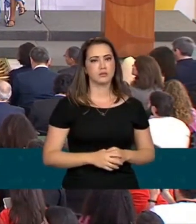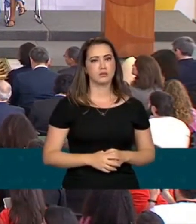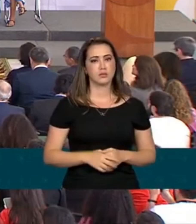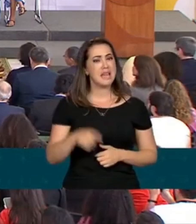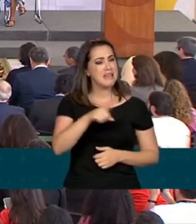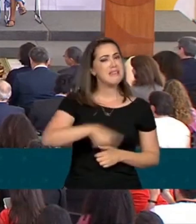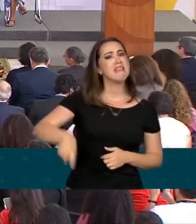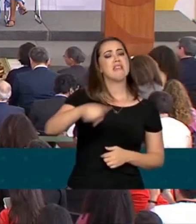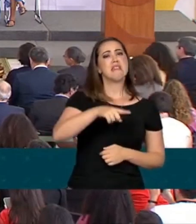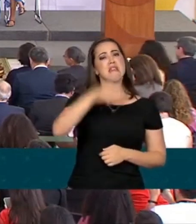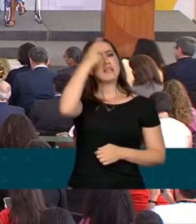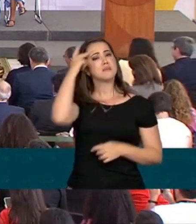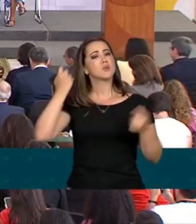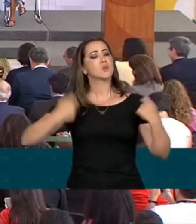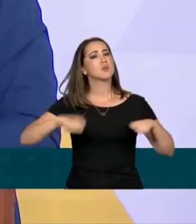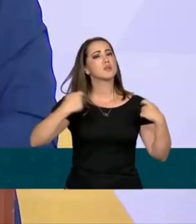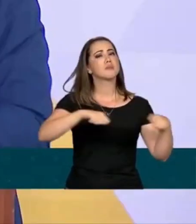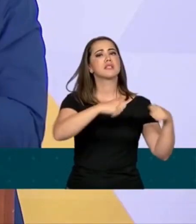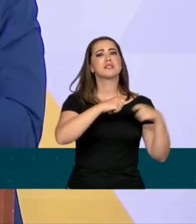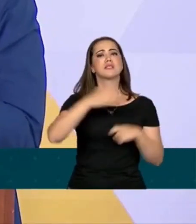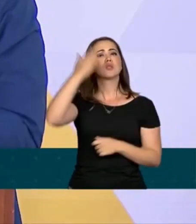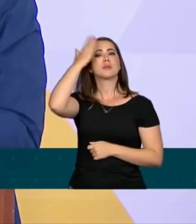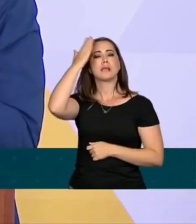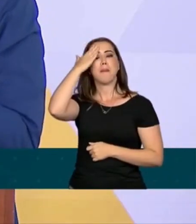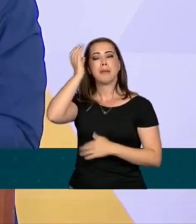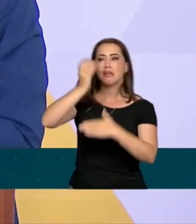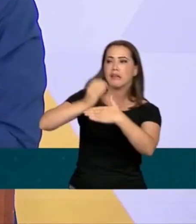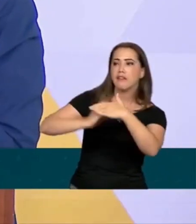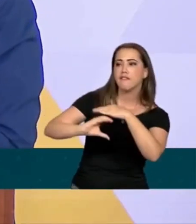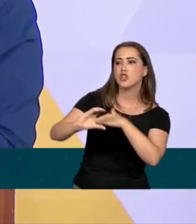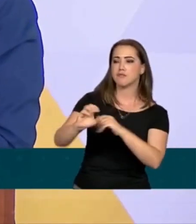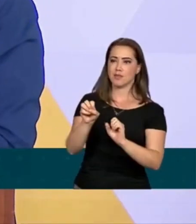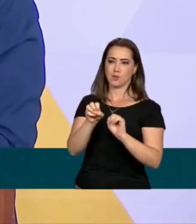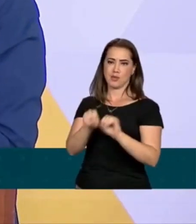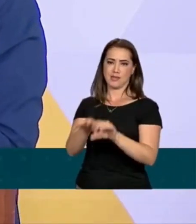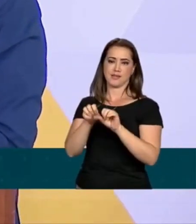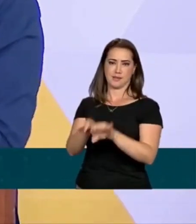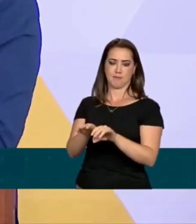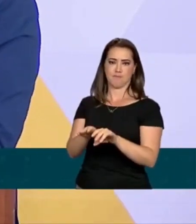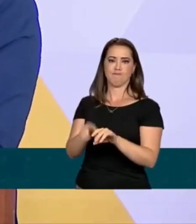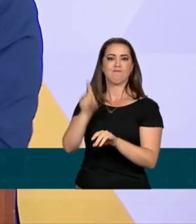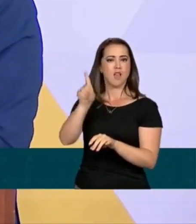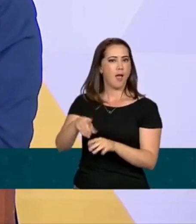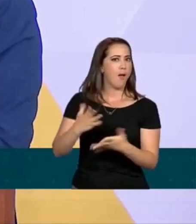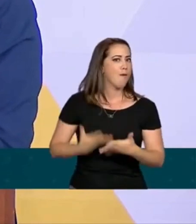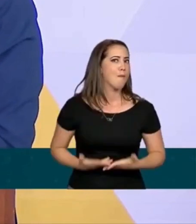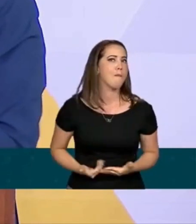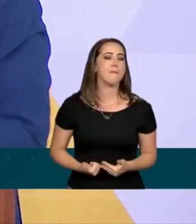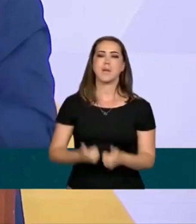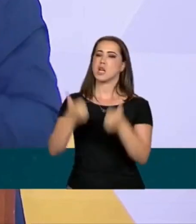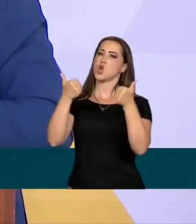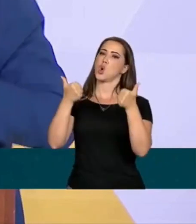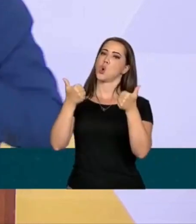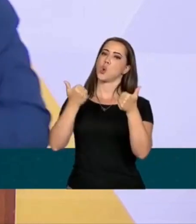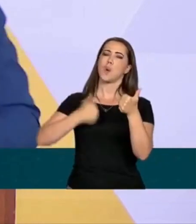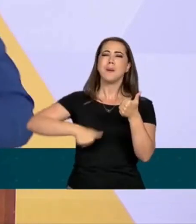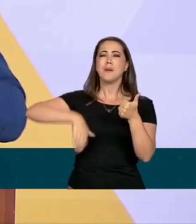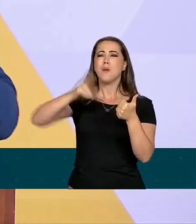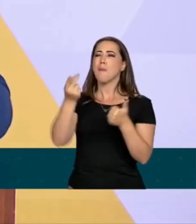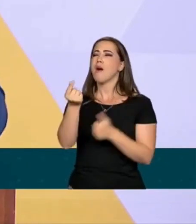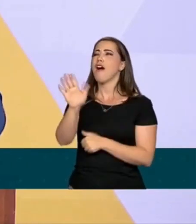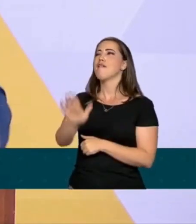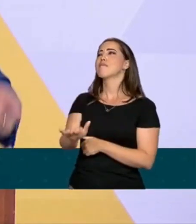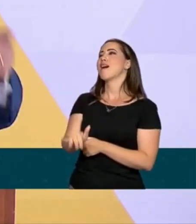têm que saber que investimento em educação é o melhor e o mais